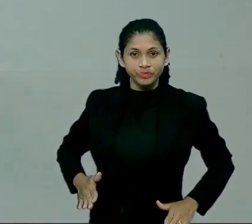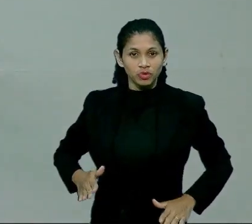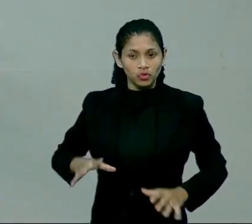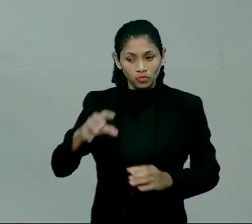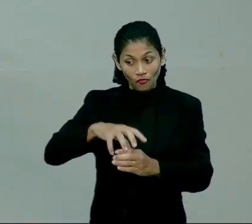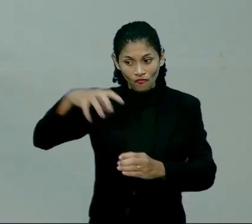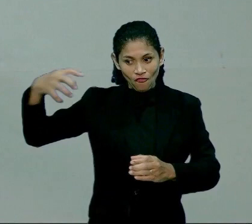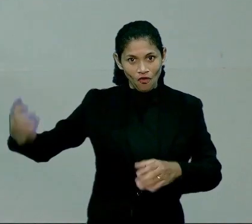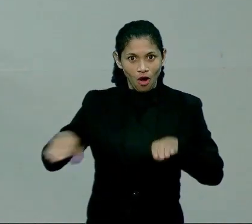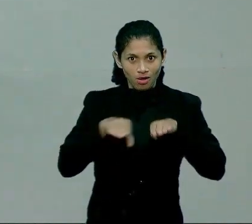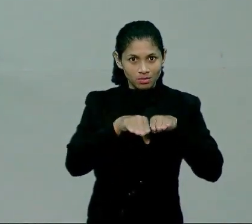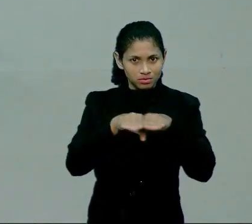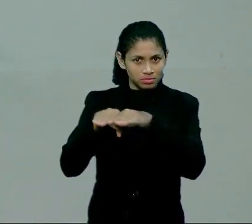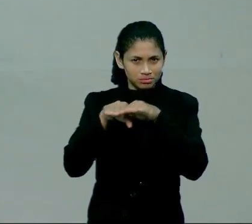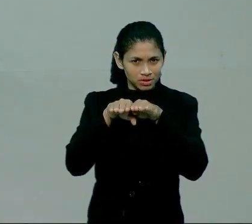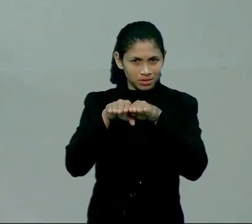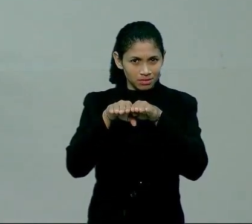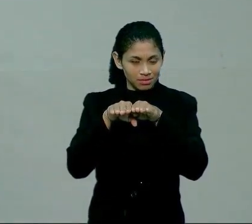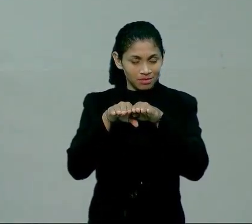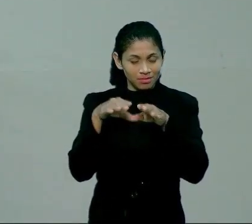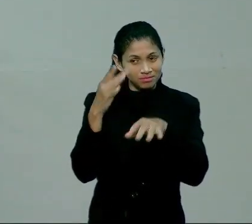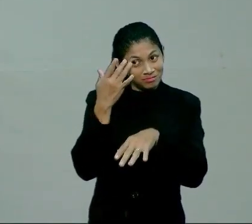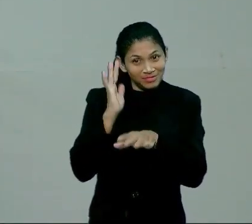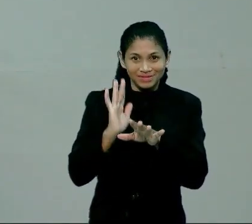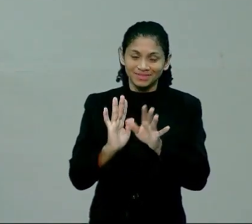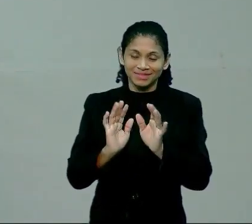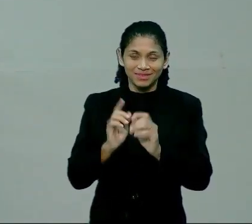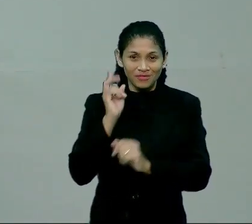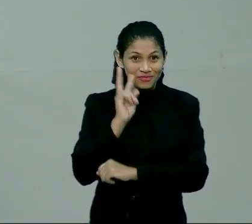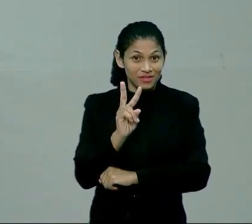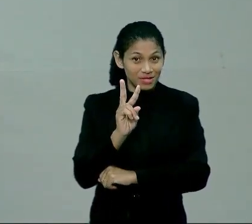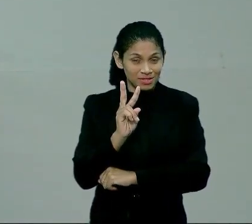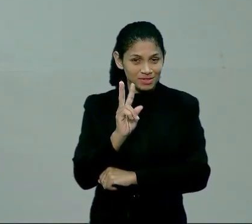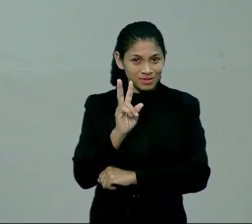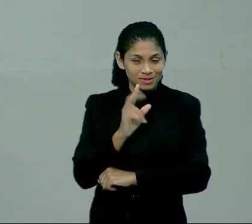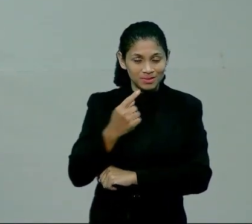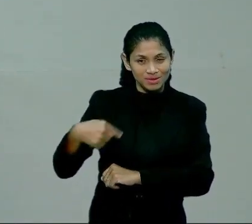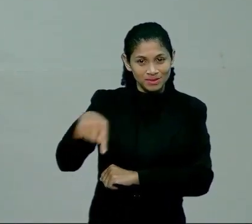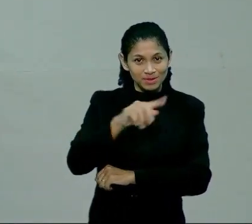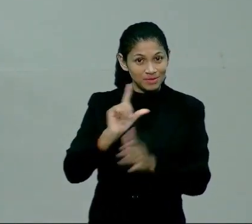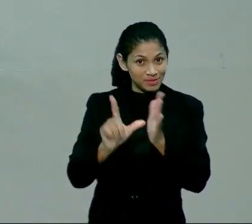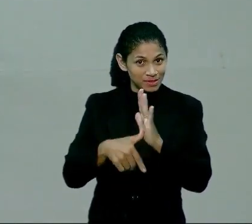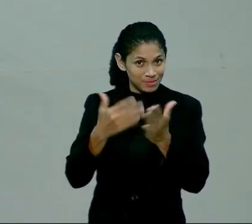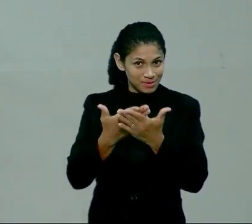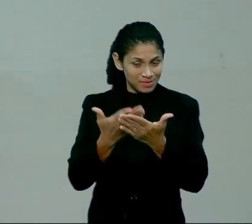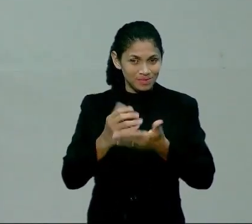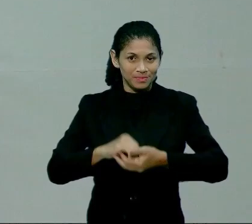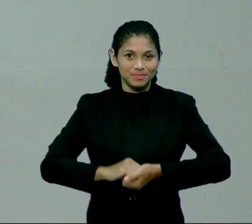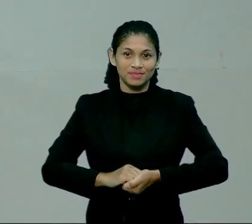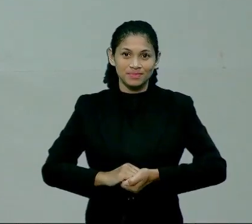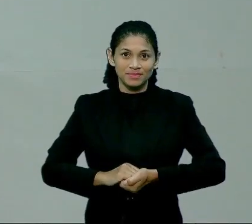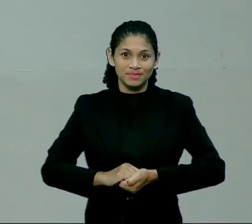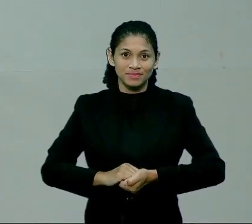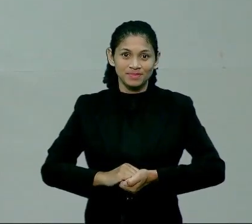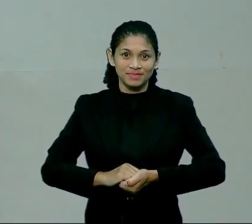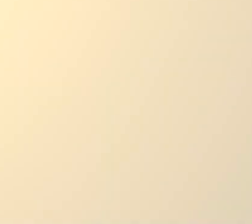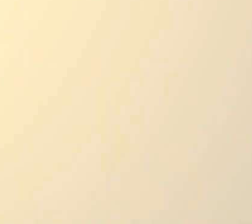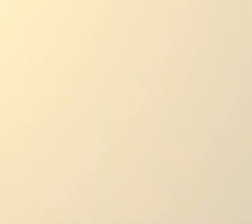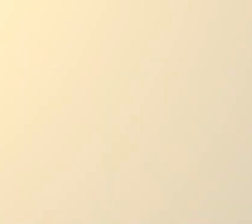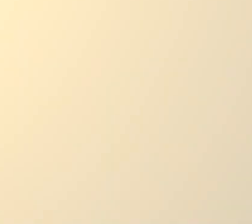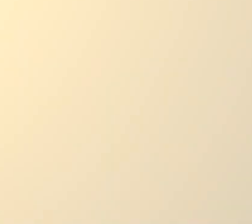do padrão ou não, não sei. Mas é isso. Vejo vocês e é isso aí. Tchau.